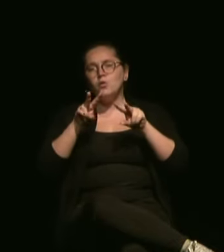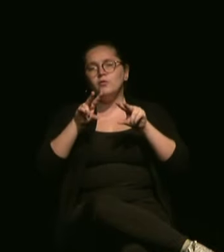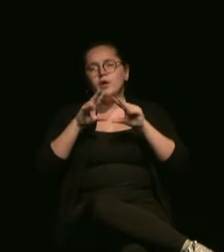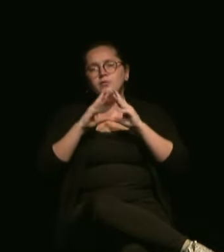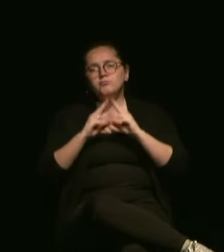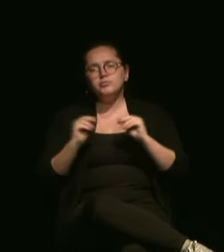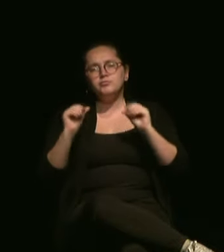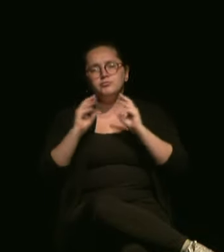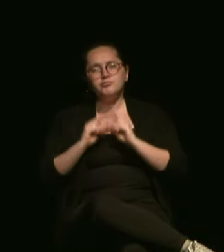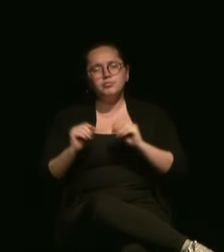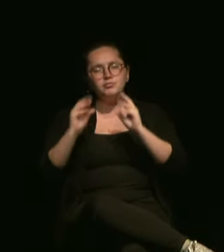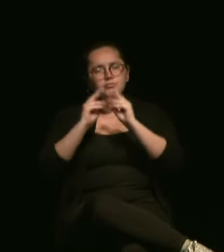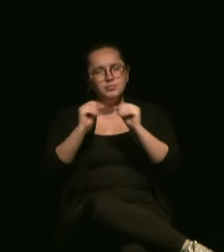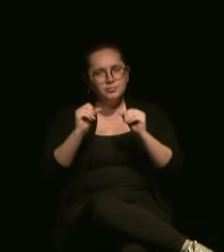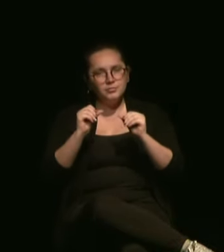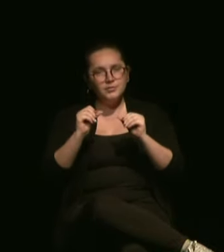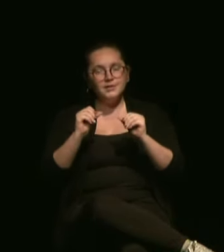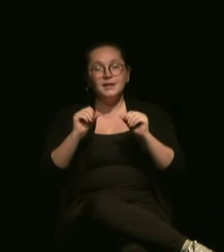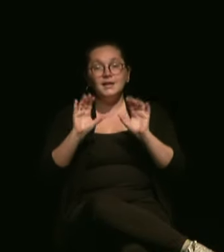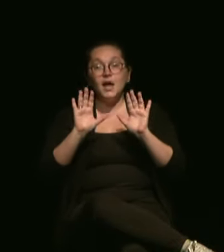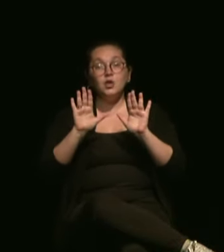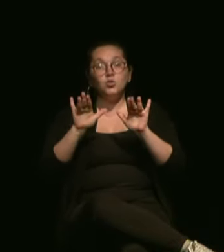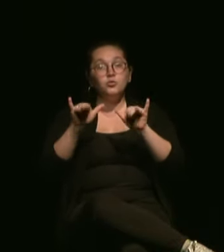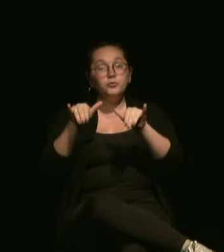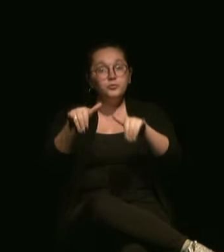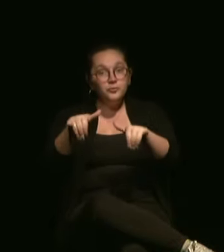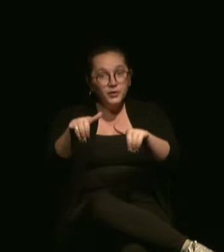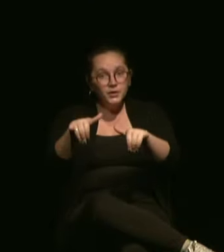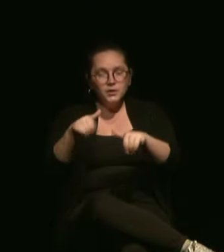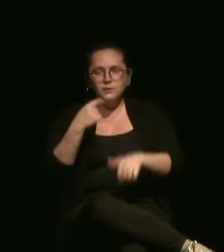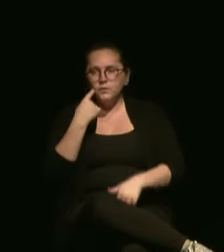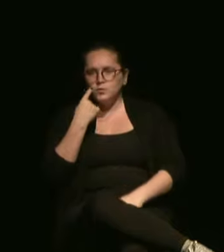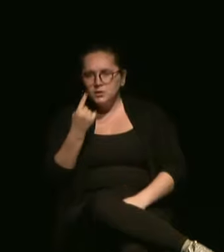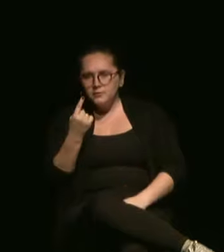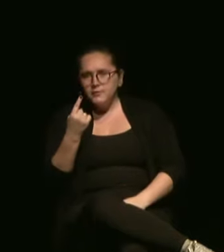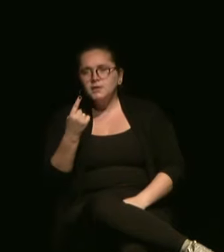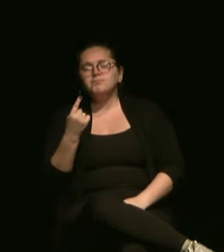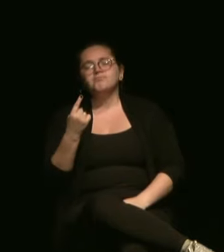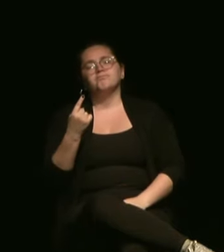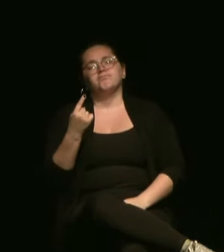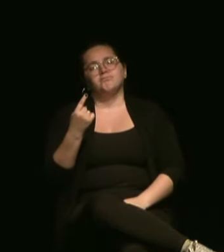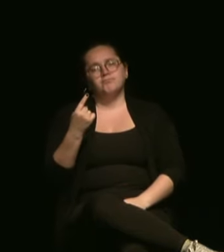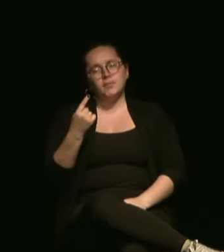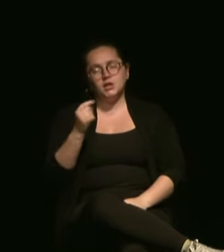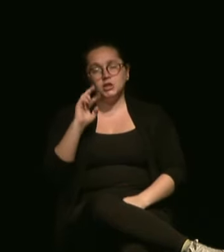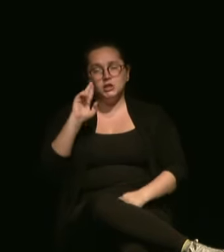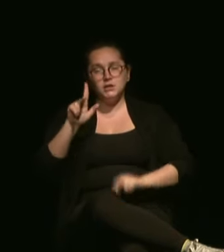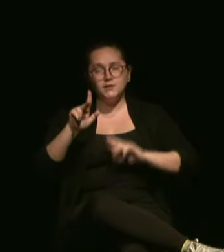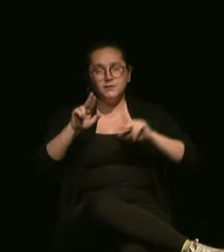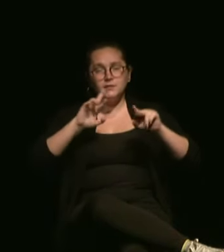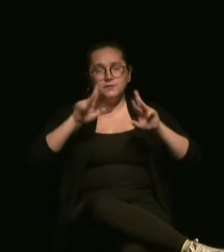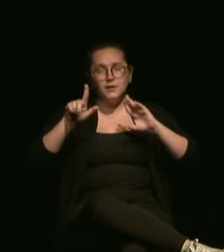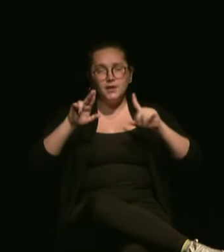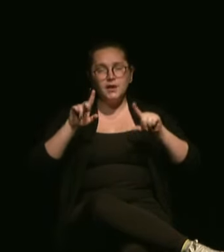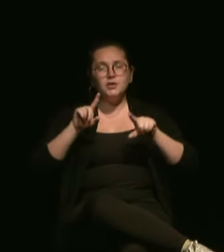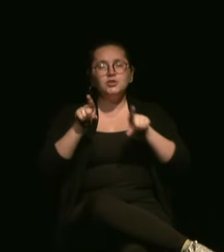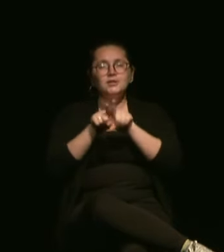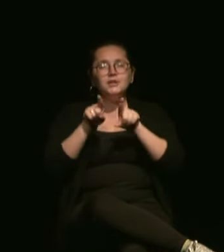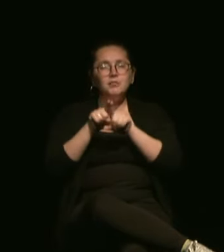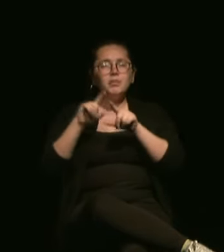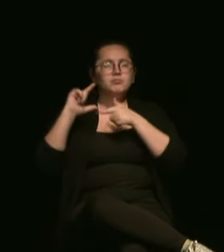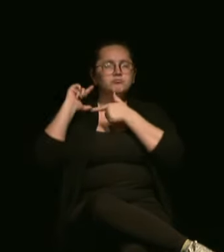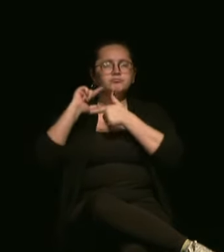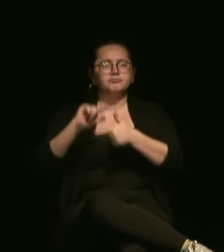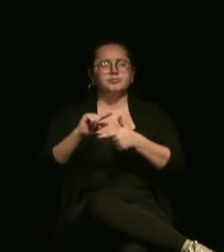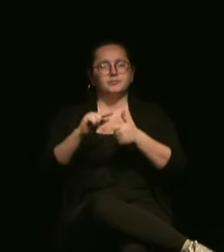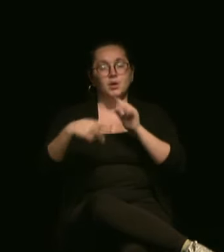desaparecendo. E você termina com uma coisa que é muito austera e muito, muito franciscana do ponto